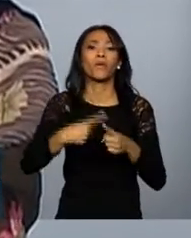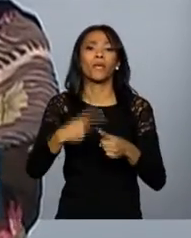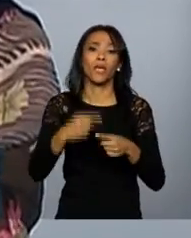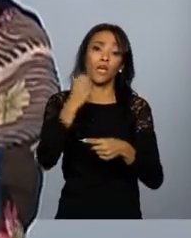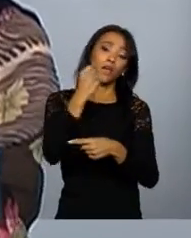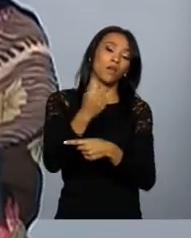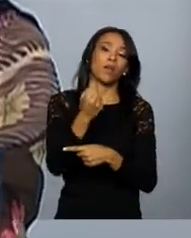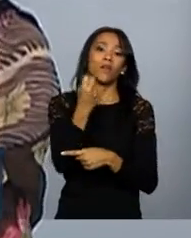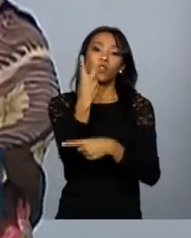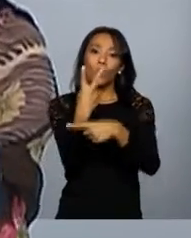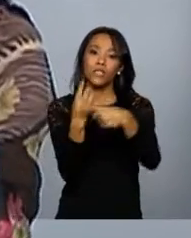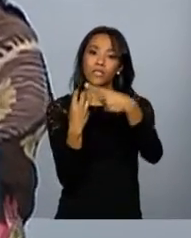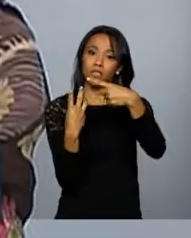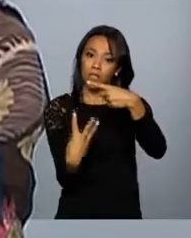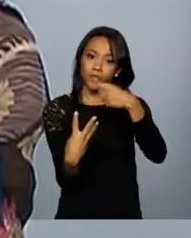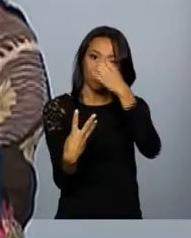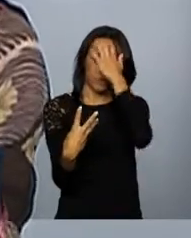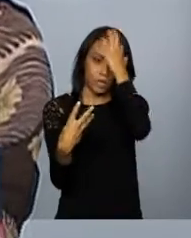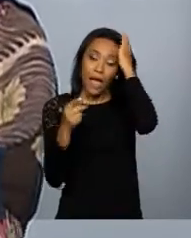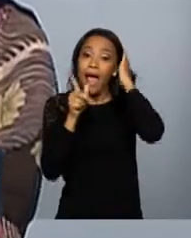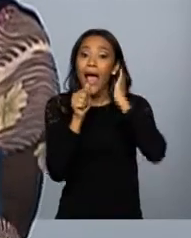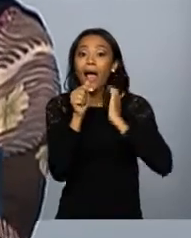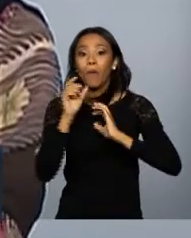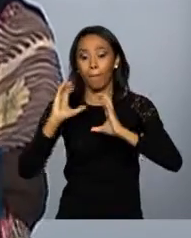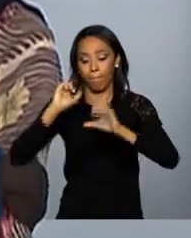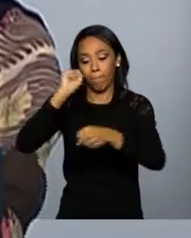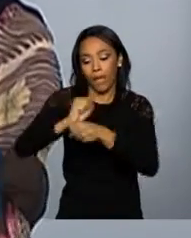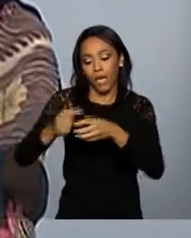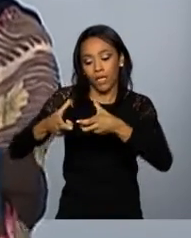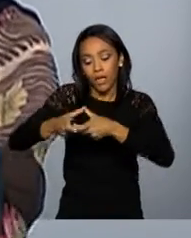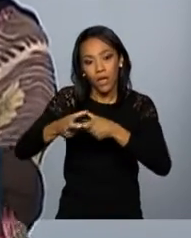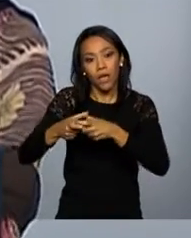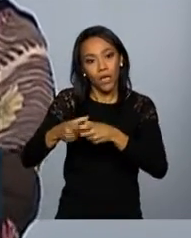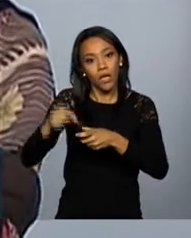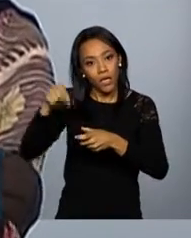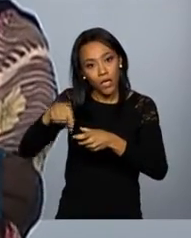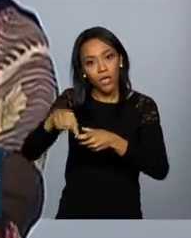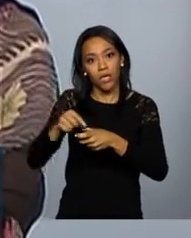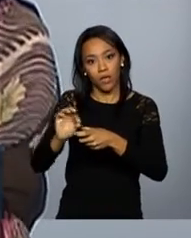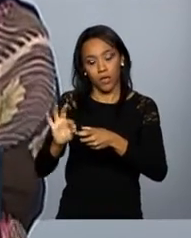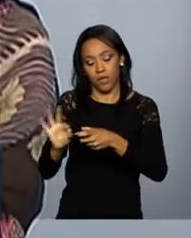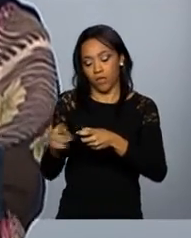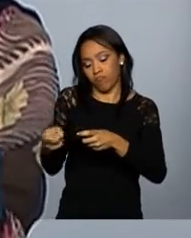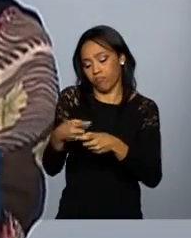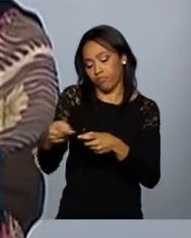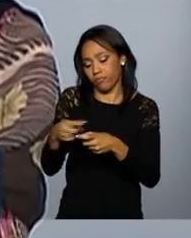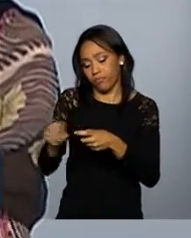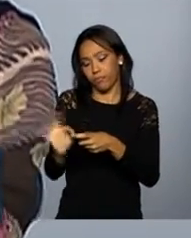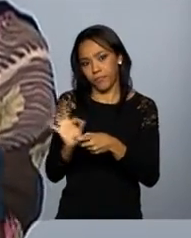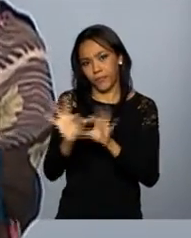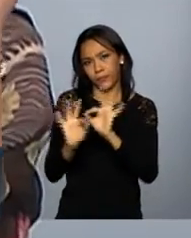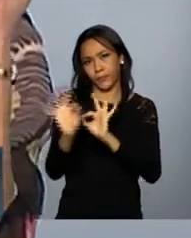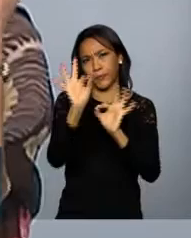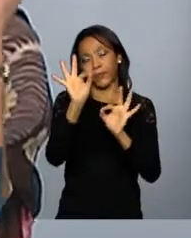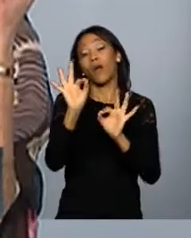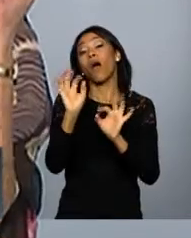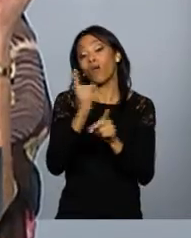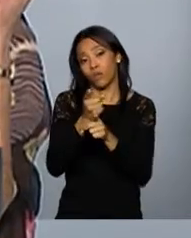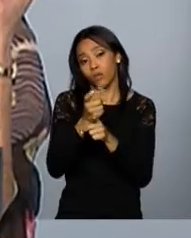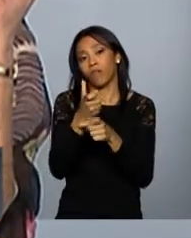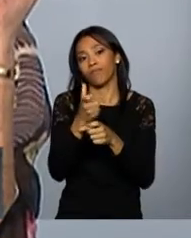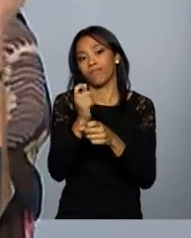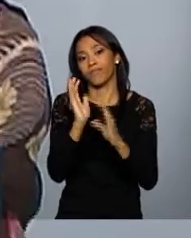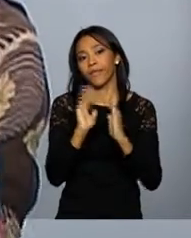2/3 das águas paradas, que são criadouros de mosquito, estão dentro das nossas